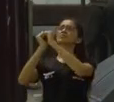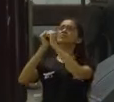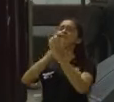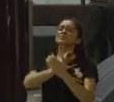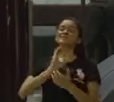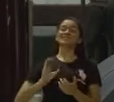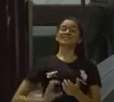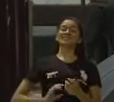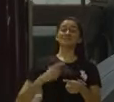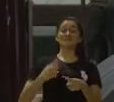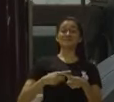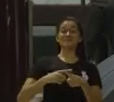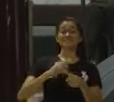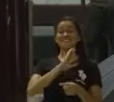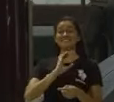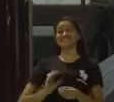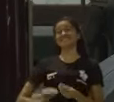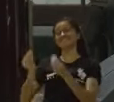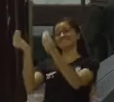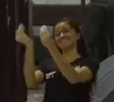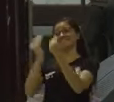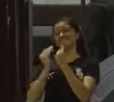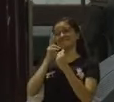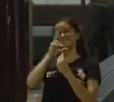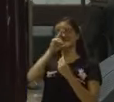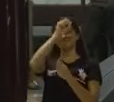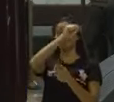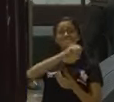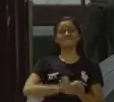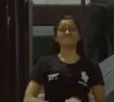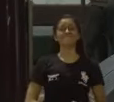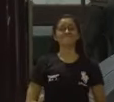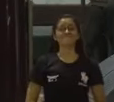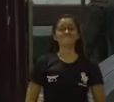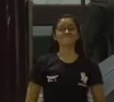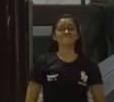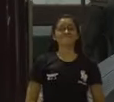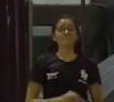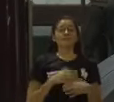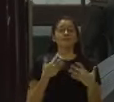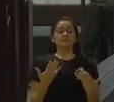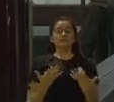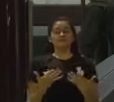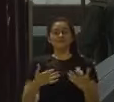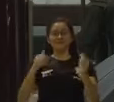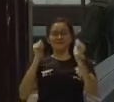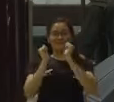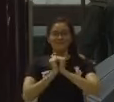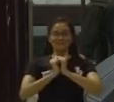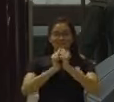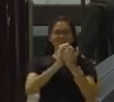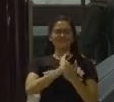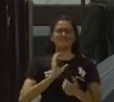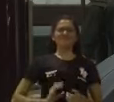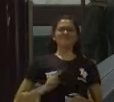me fortalece. Então, em Cristo você